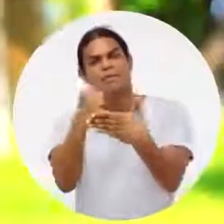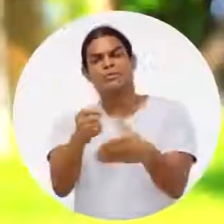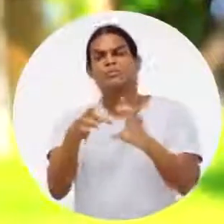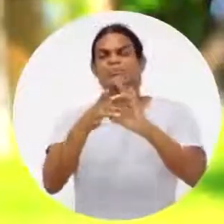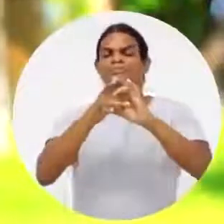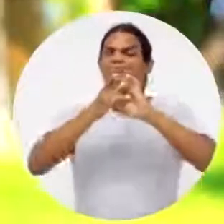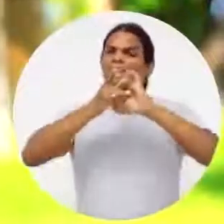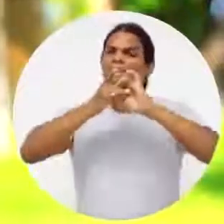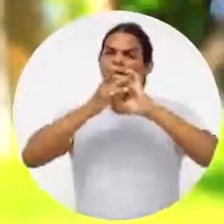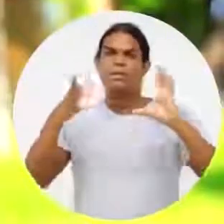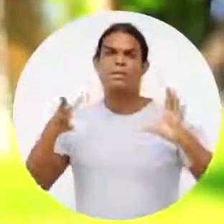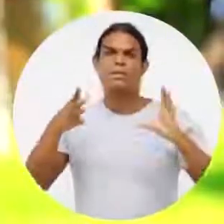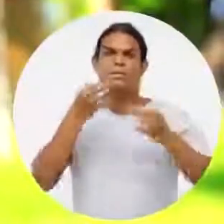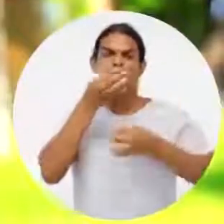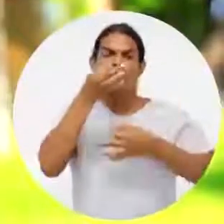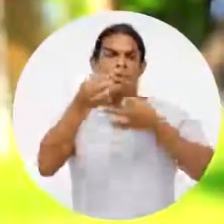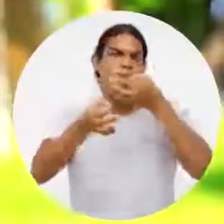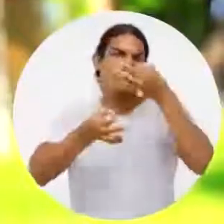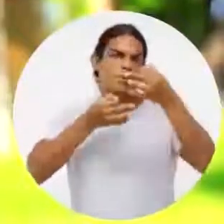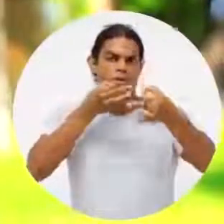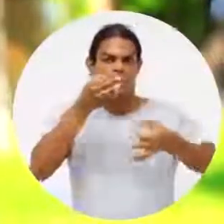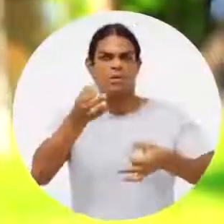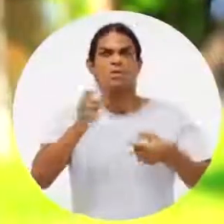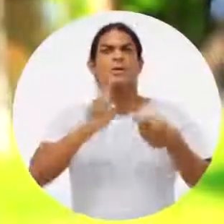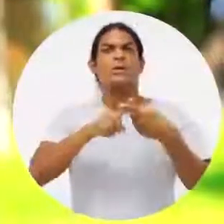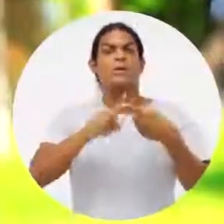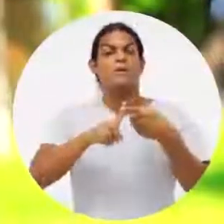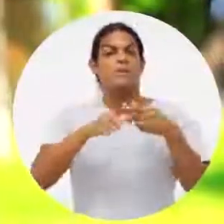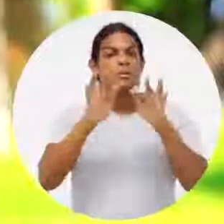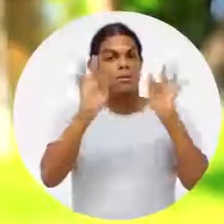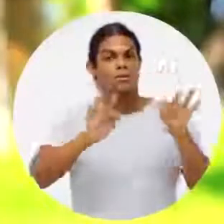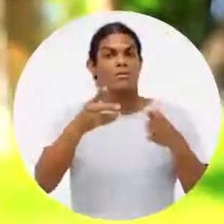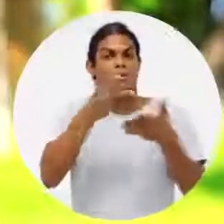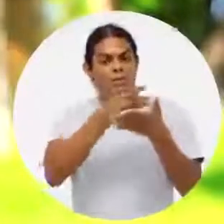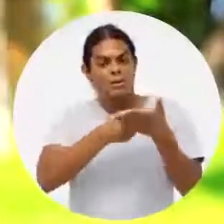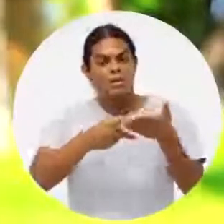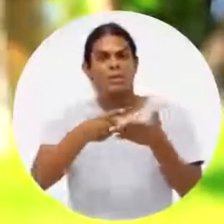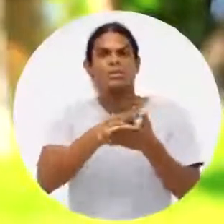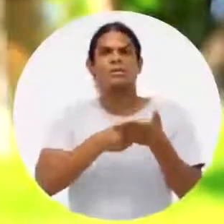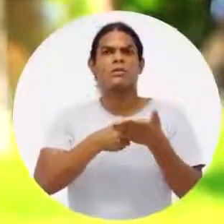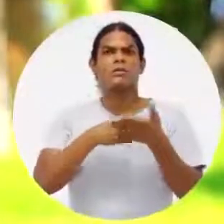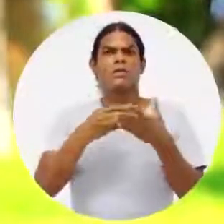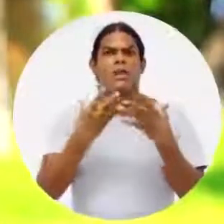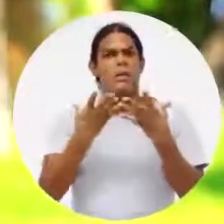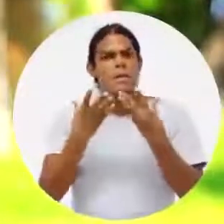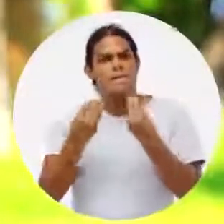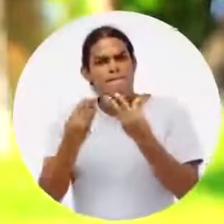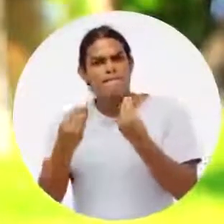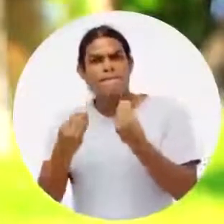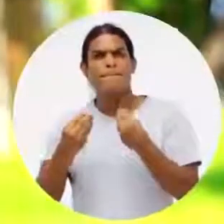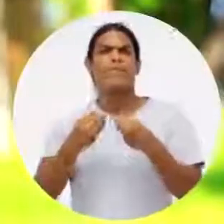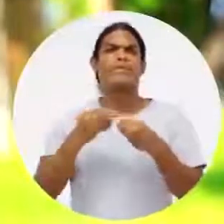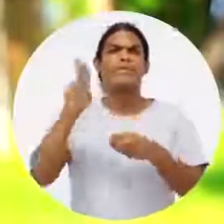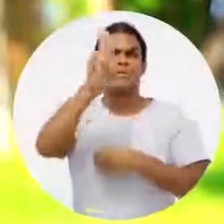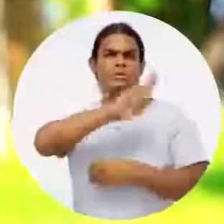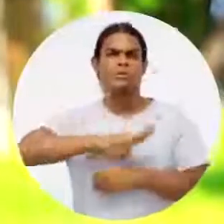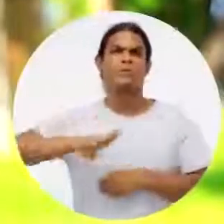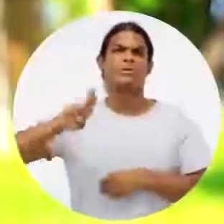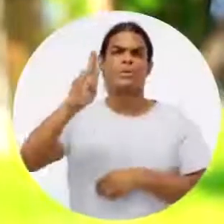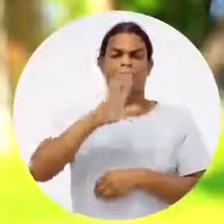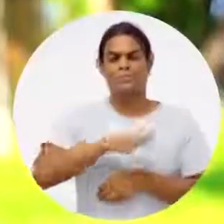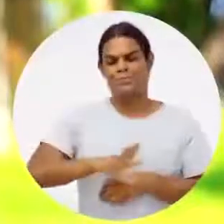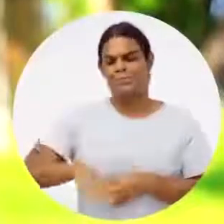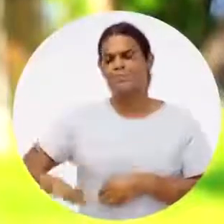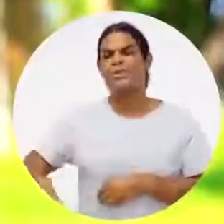livre expressão também pela forma gráfica do desenho, é muito aplicada com crianças, por exemplo, porque